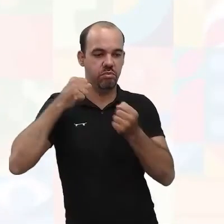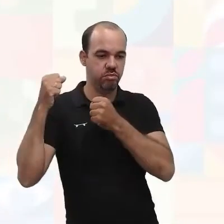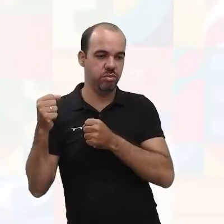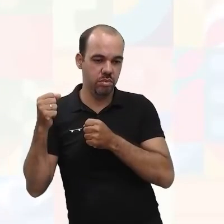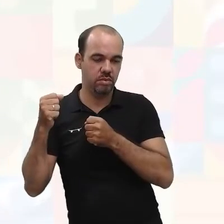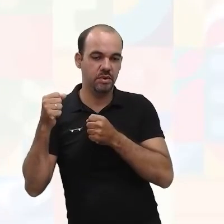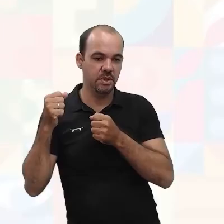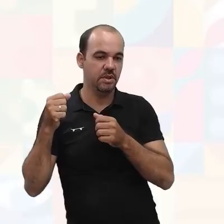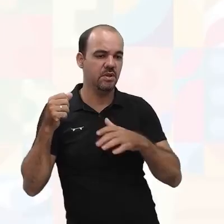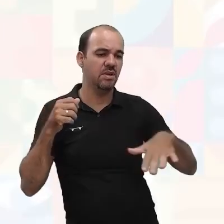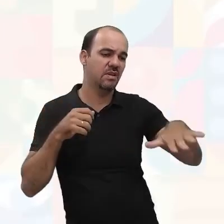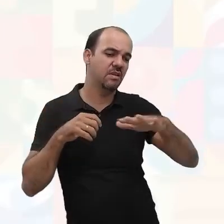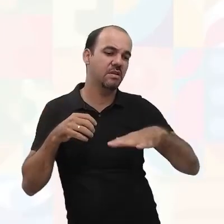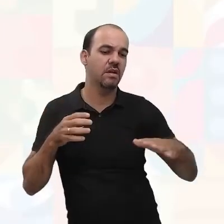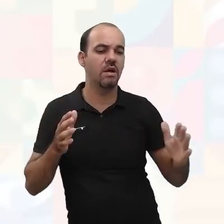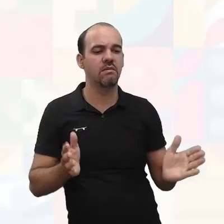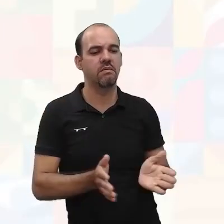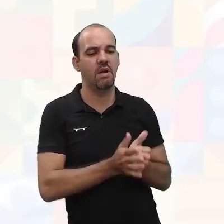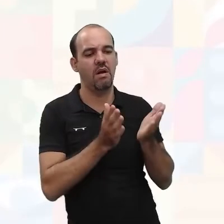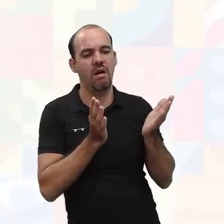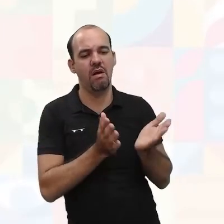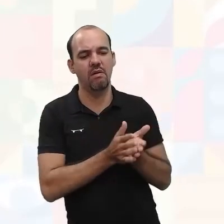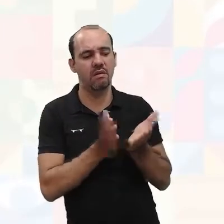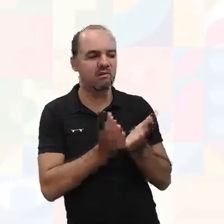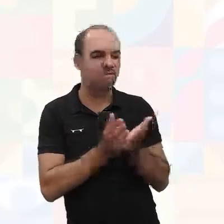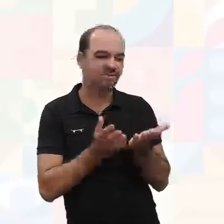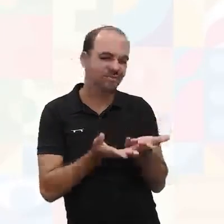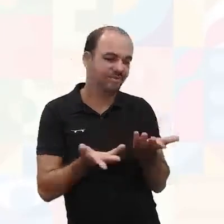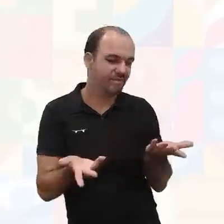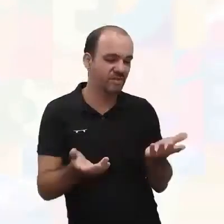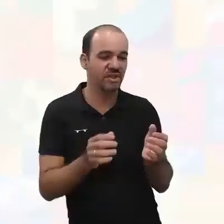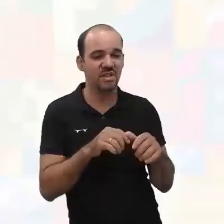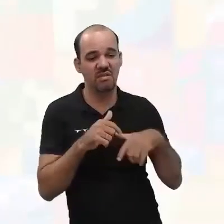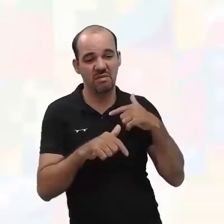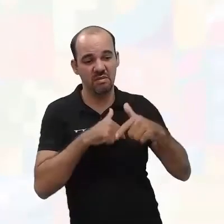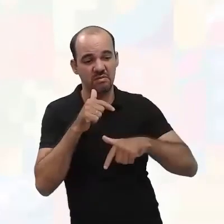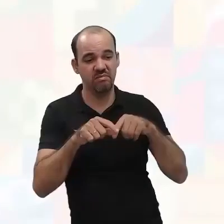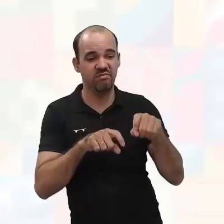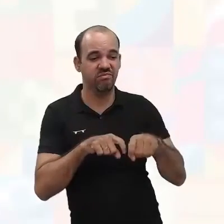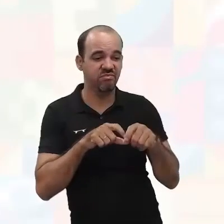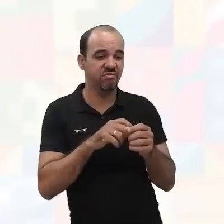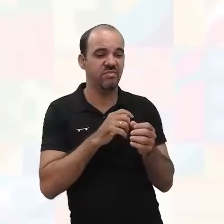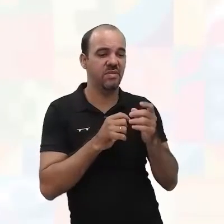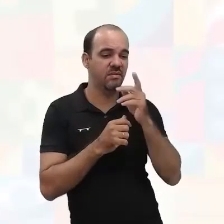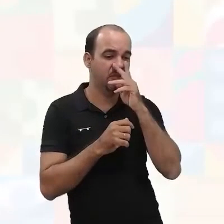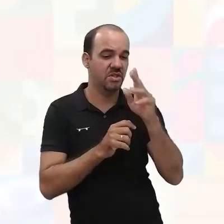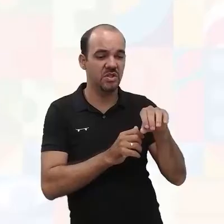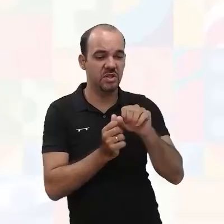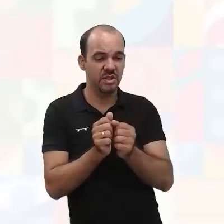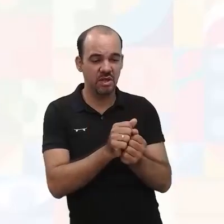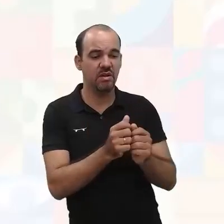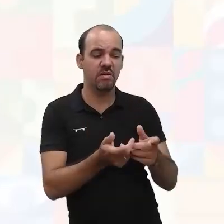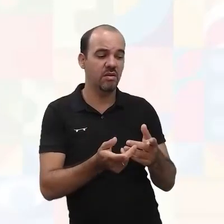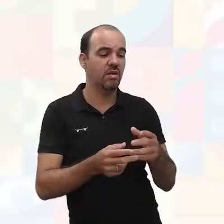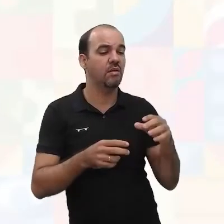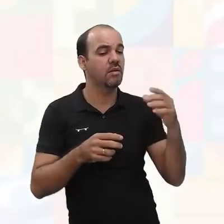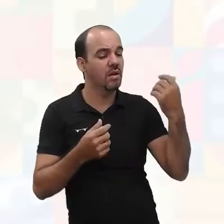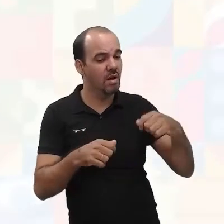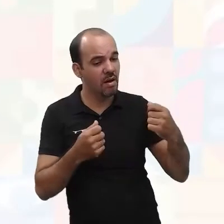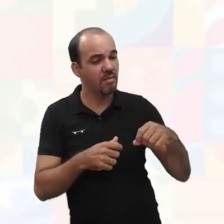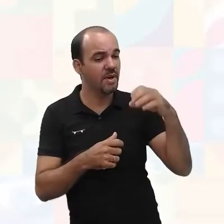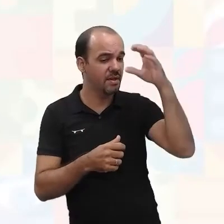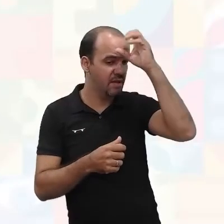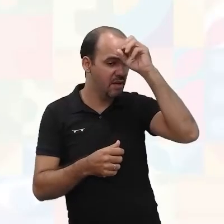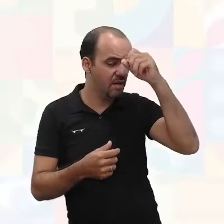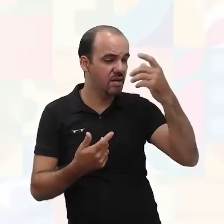um conhecimento mínimo, né? Para que ele pudesse reproduzir sua mão de obra, para que ele pudesse atender às necessidades do mercado de trabalho, do